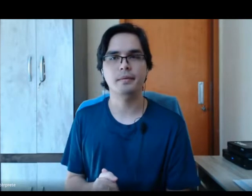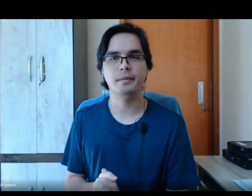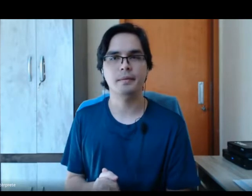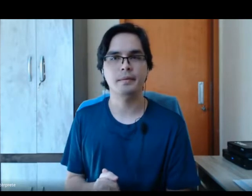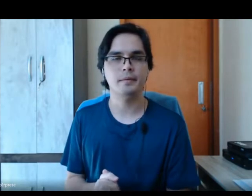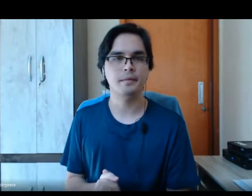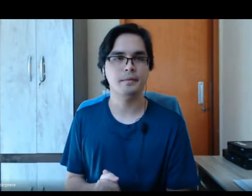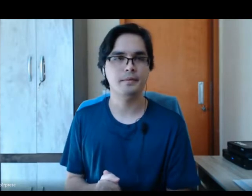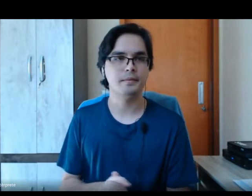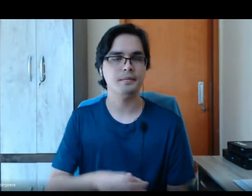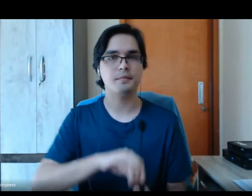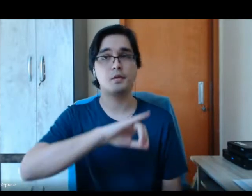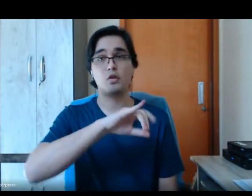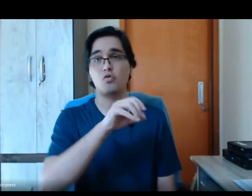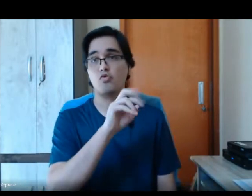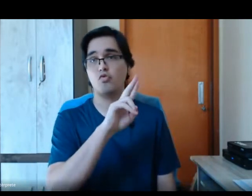porque,